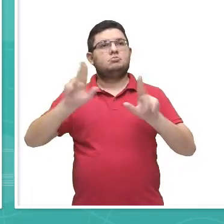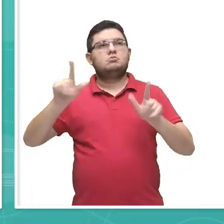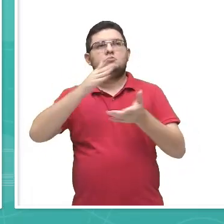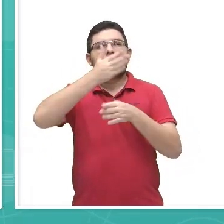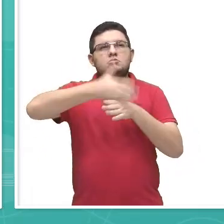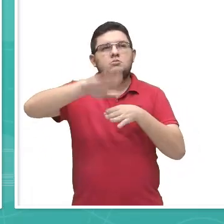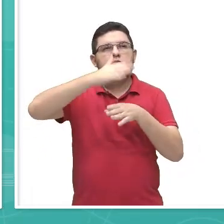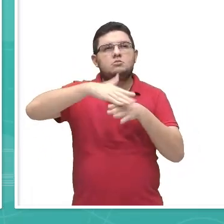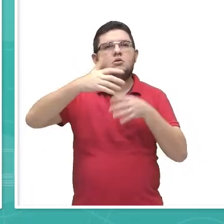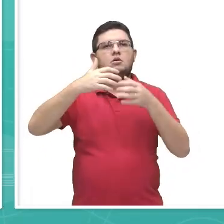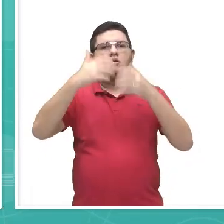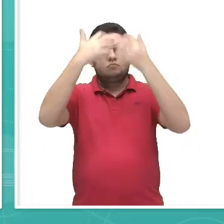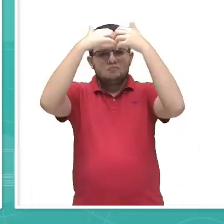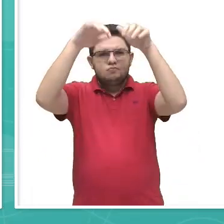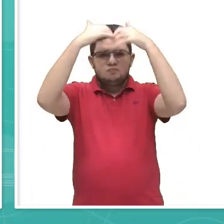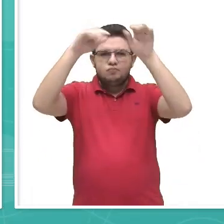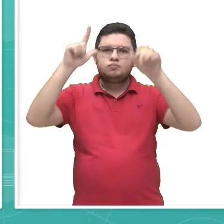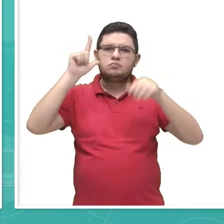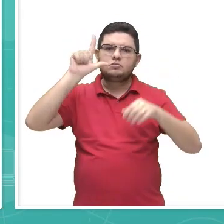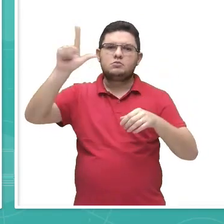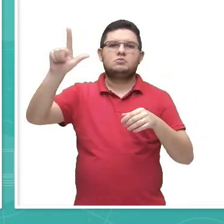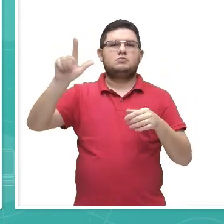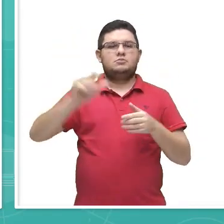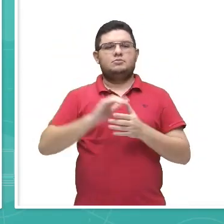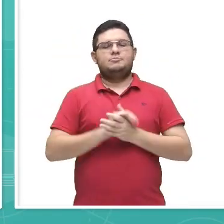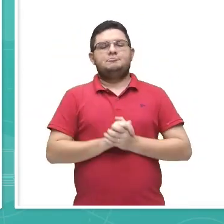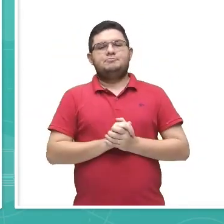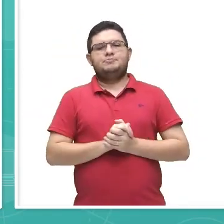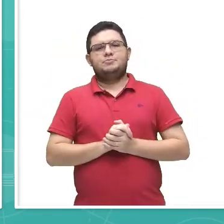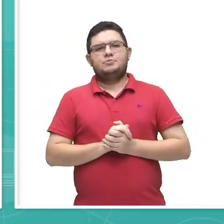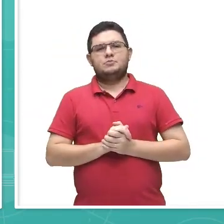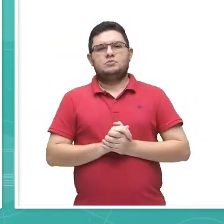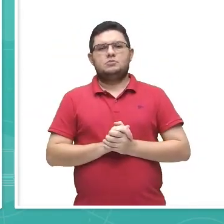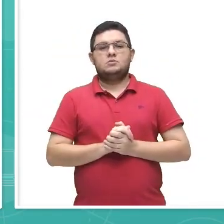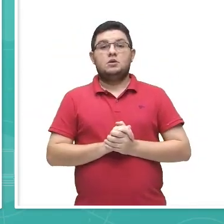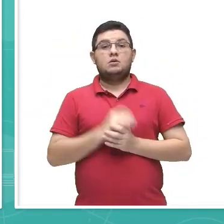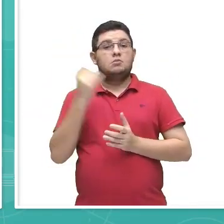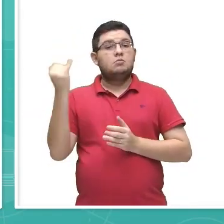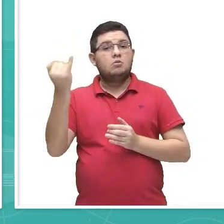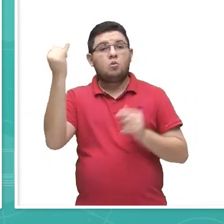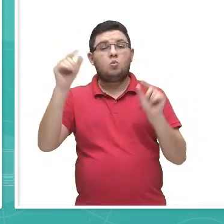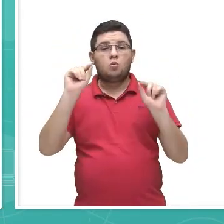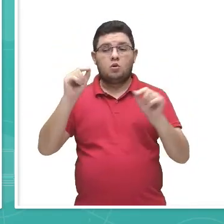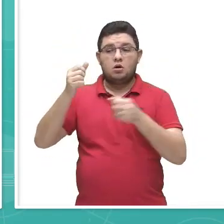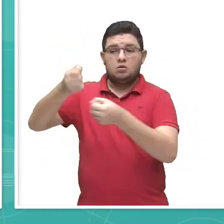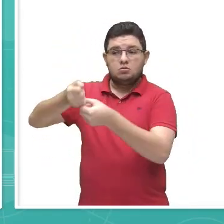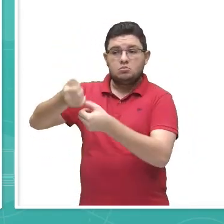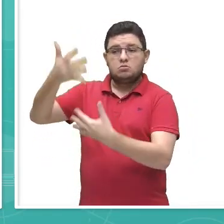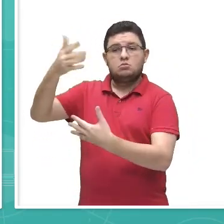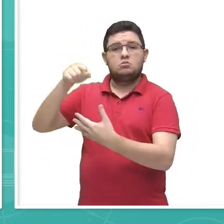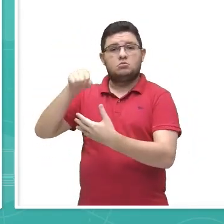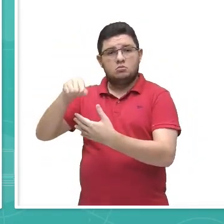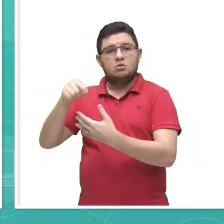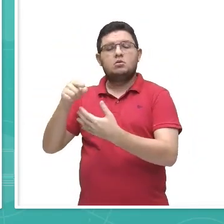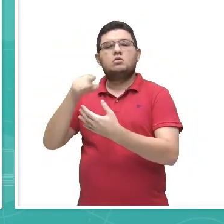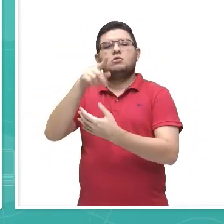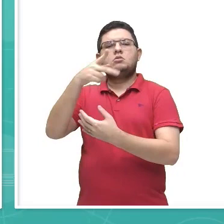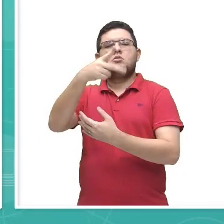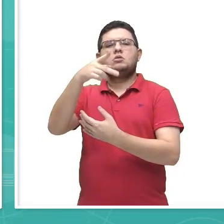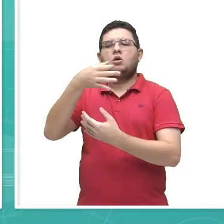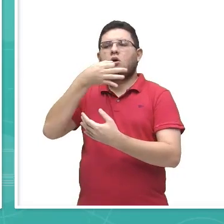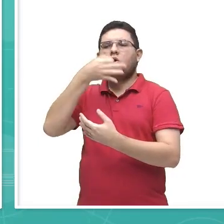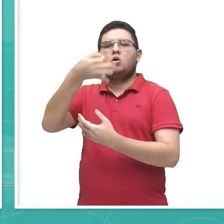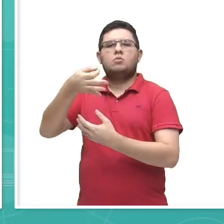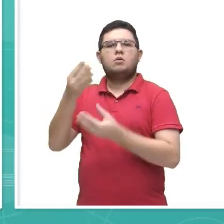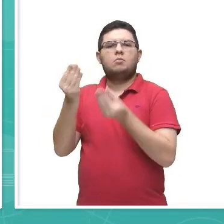cérebro alguma coisa, tudo bem? Começa a trabalhar o seu cérebro. O importante é você colocar lá suas respostas, seu comentário, a sua opinião, tudo